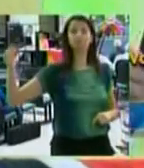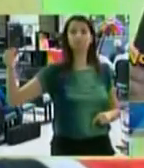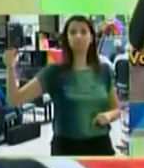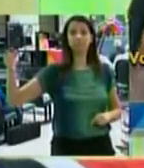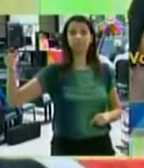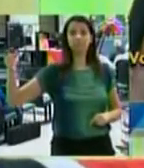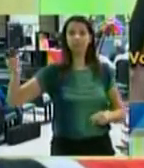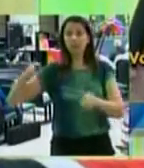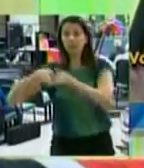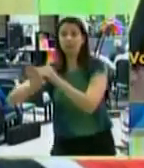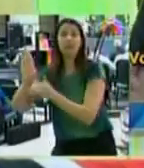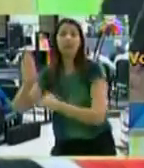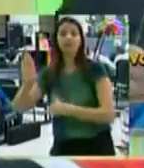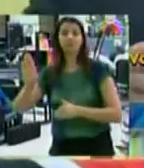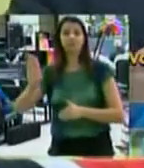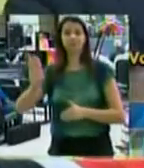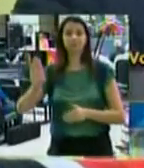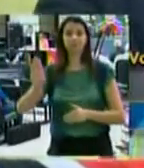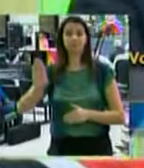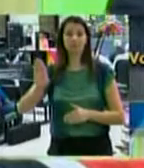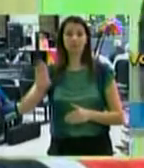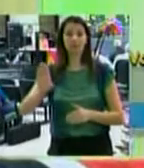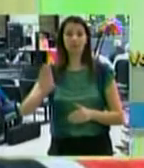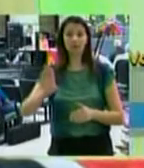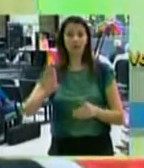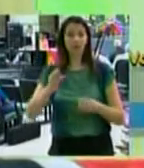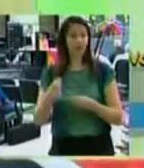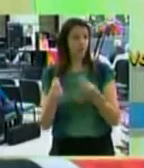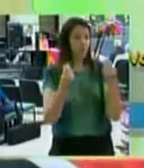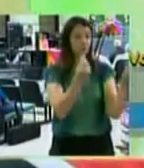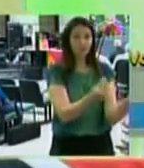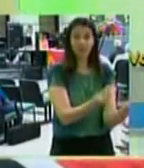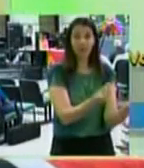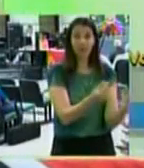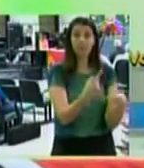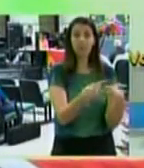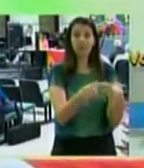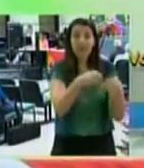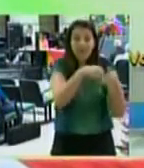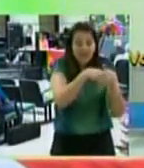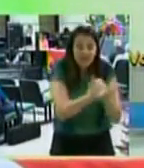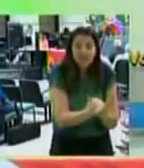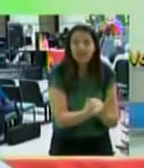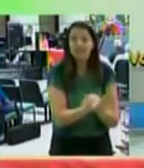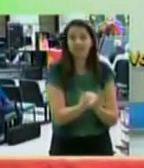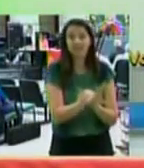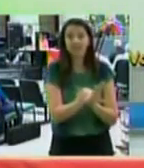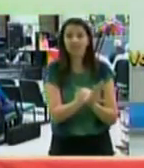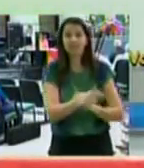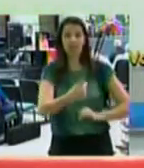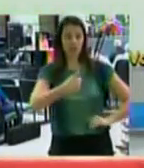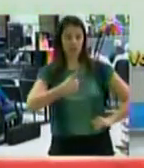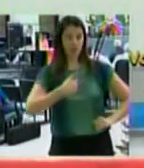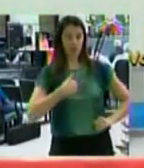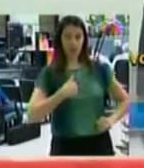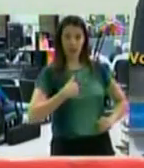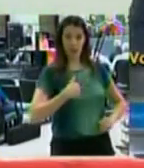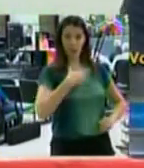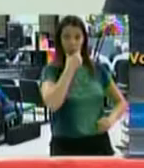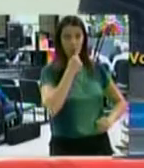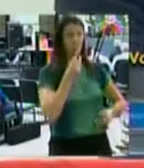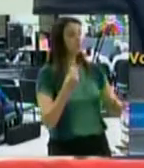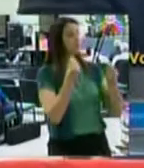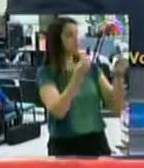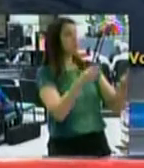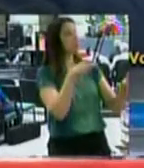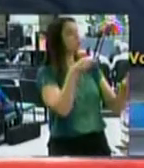E ele não entrega o talento na mão de cada um para que enterrem. Ele está dizendo, eu estou te entregando para